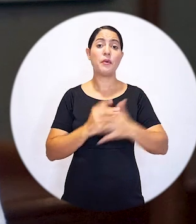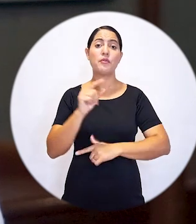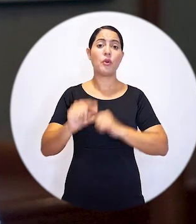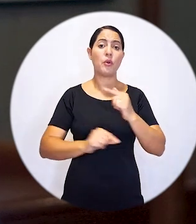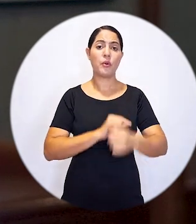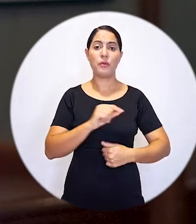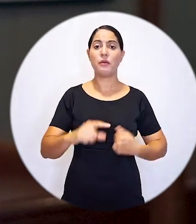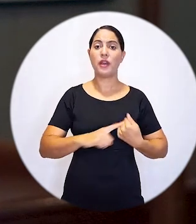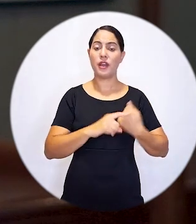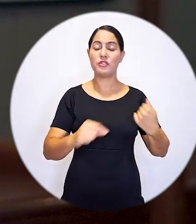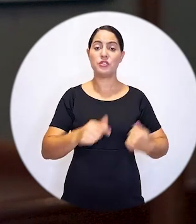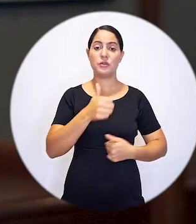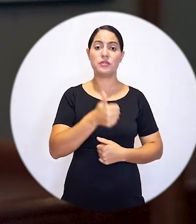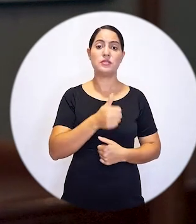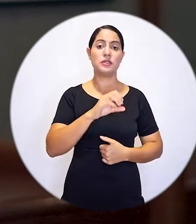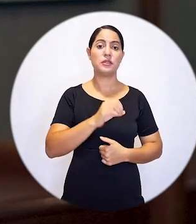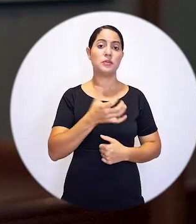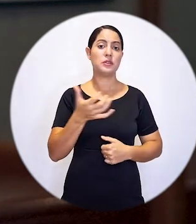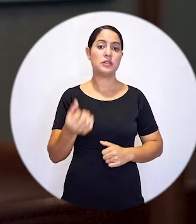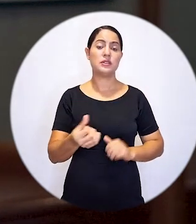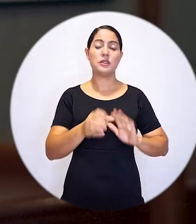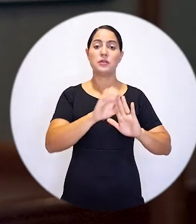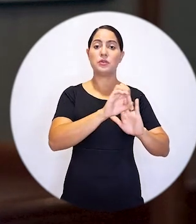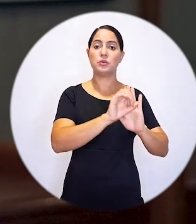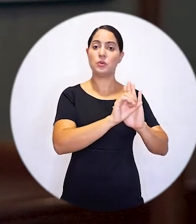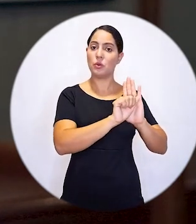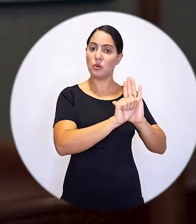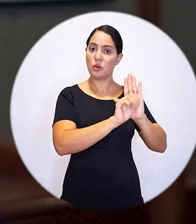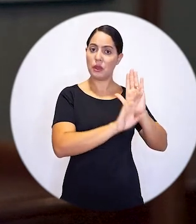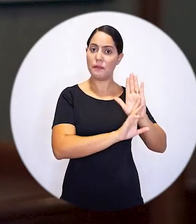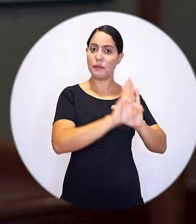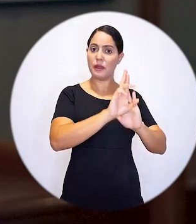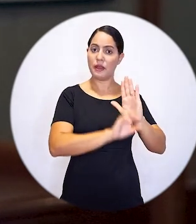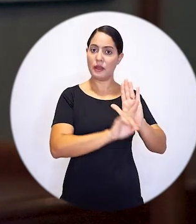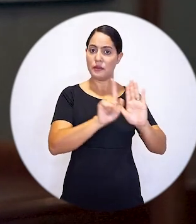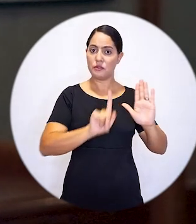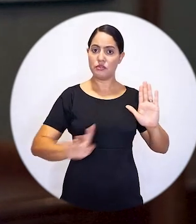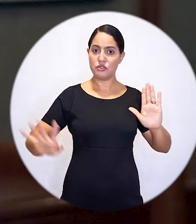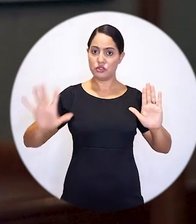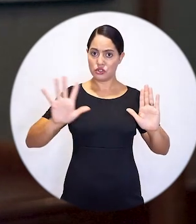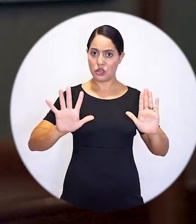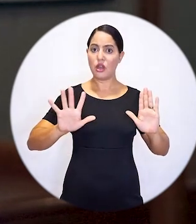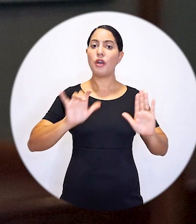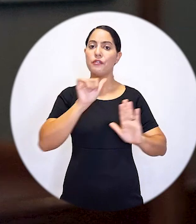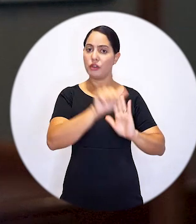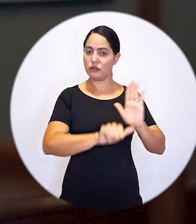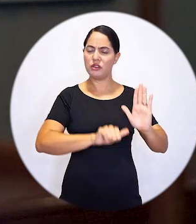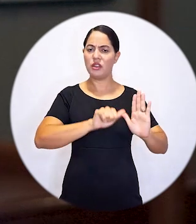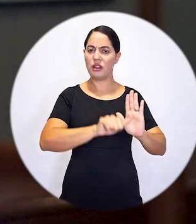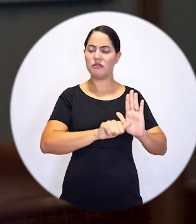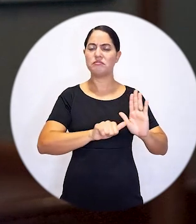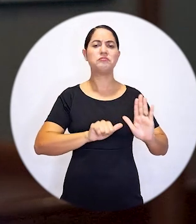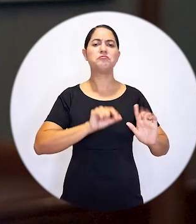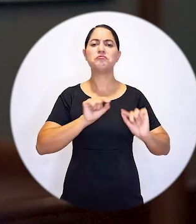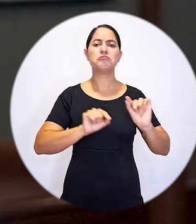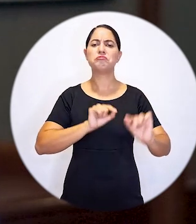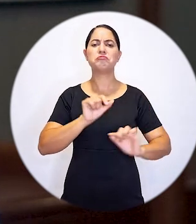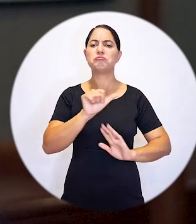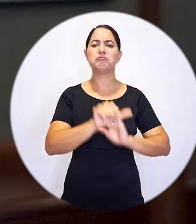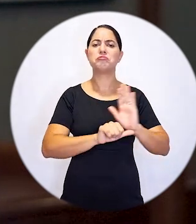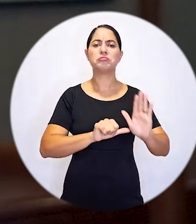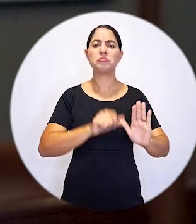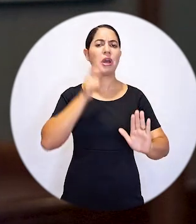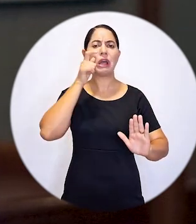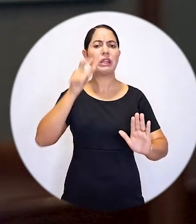de alteração do artigo 106 do Regulamento Geral do Estatuto da Advocacia e da OAB. A intenção da mudança